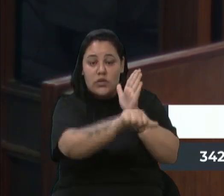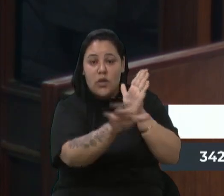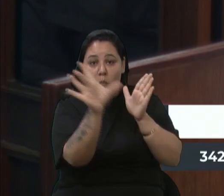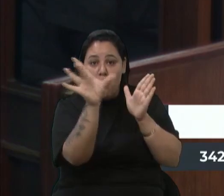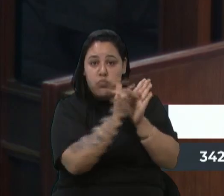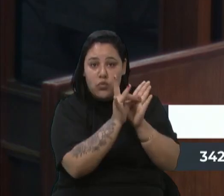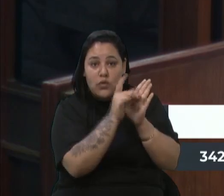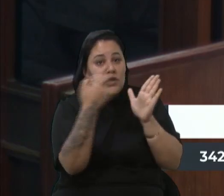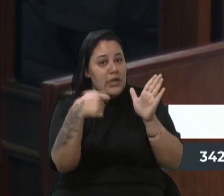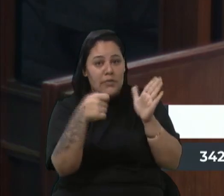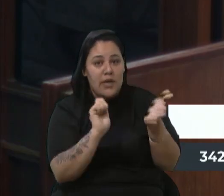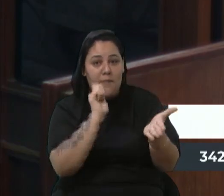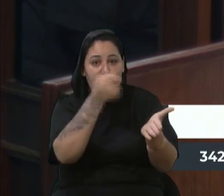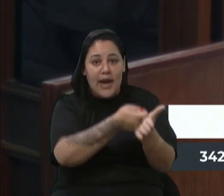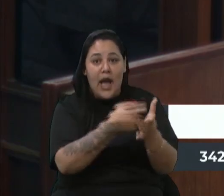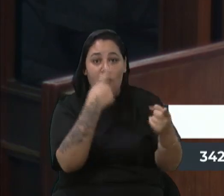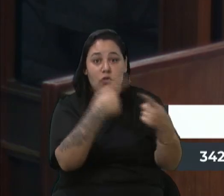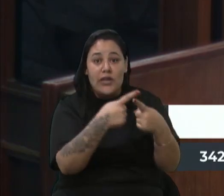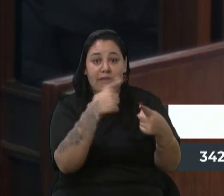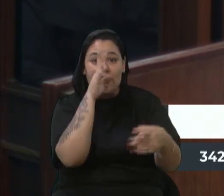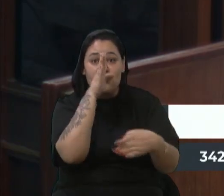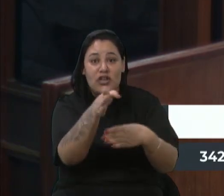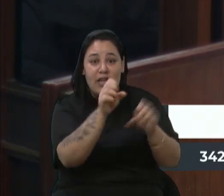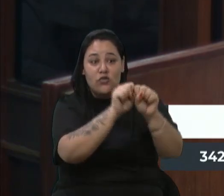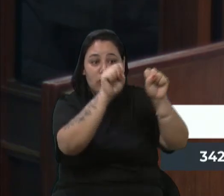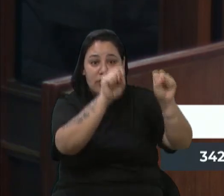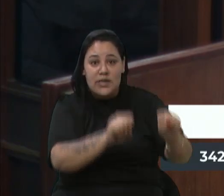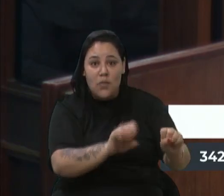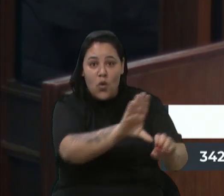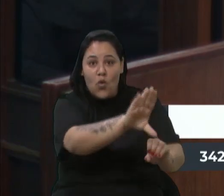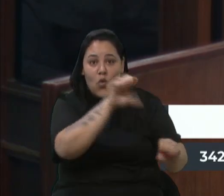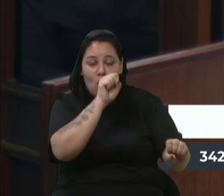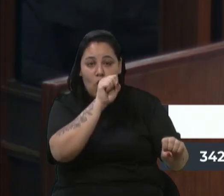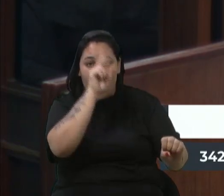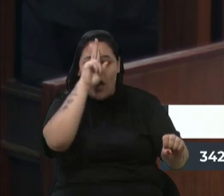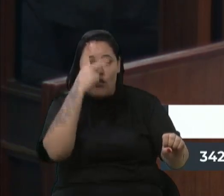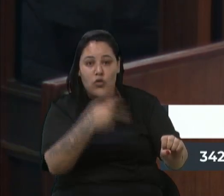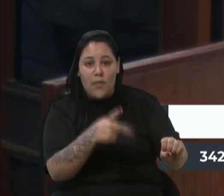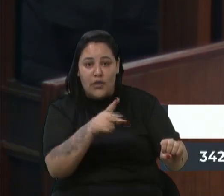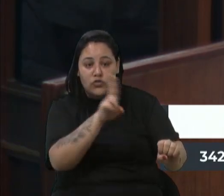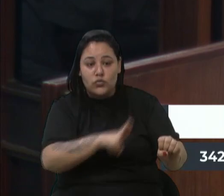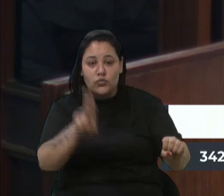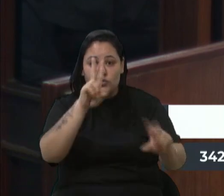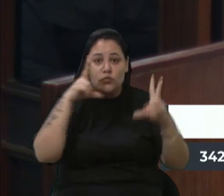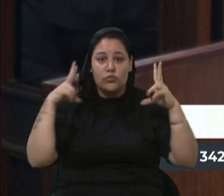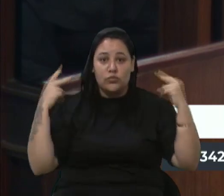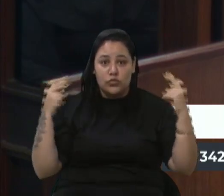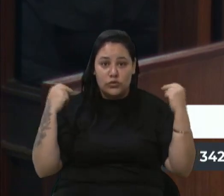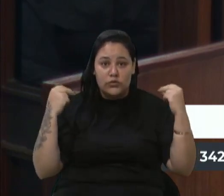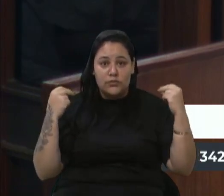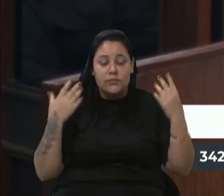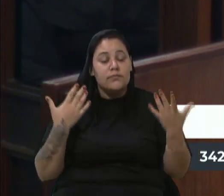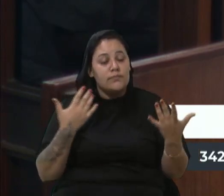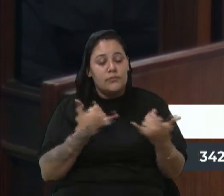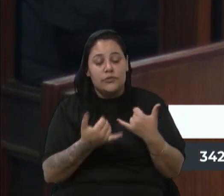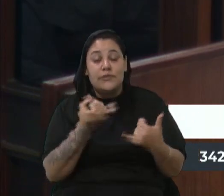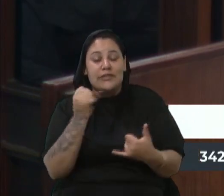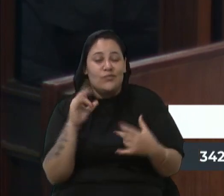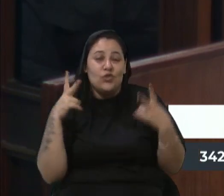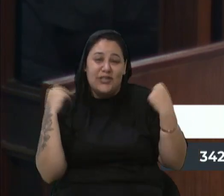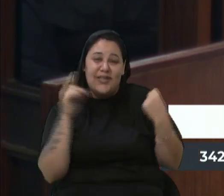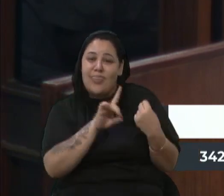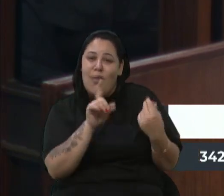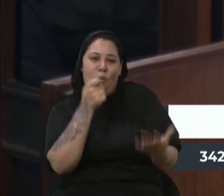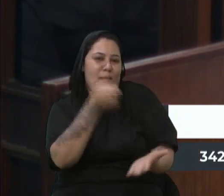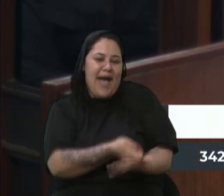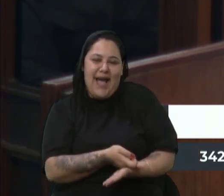que a cobrança é lançada diretamente no sistema utilizada pelo motorista. E se o motorista não pagar? O motorista